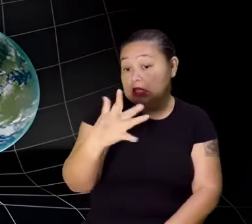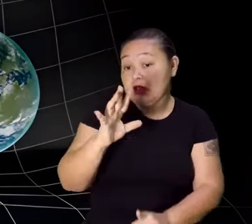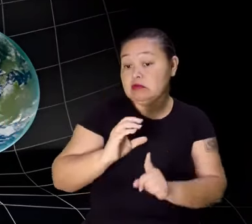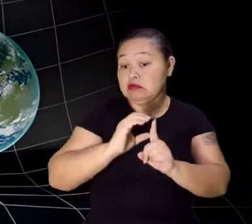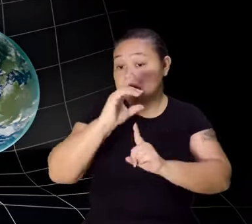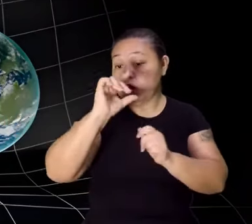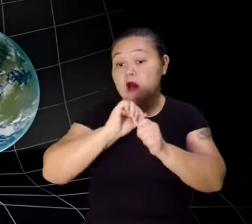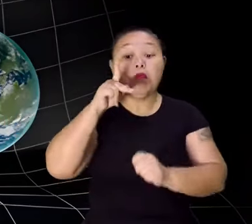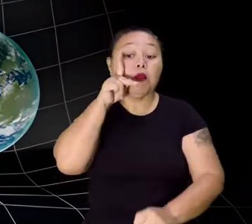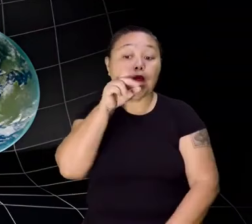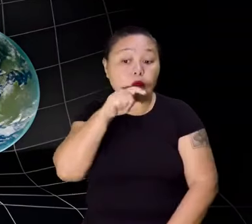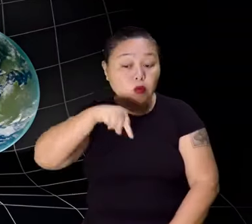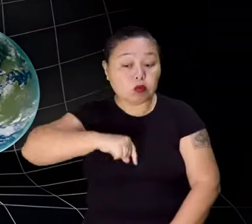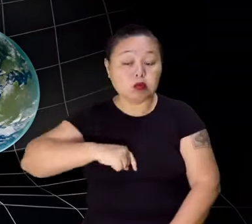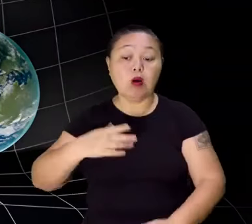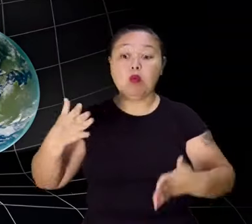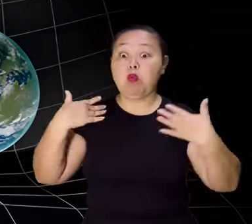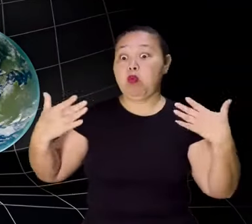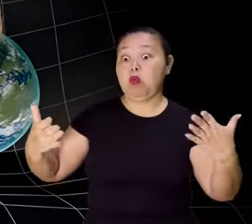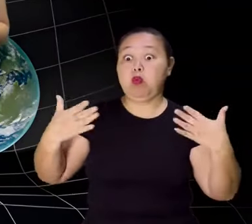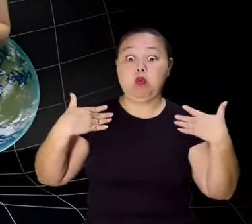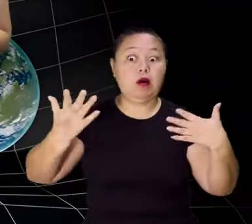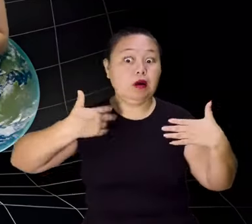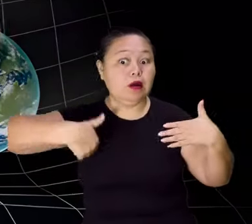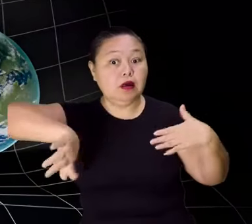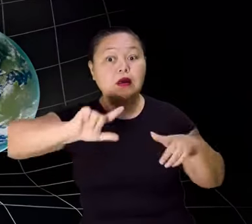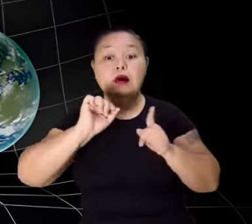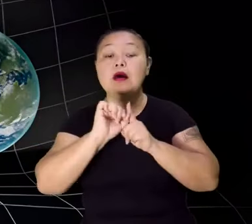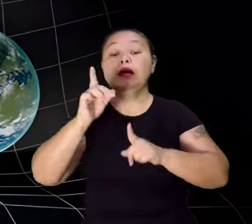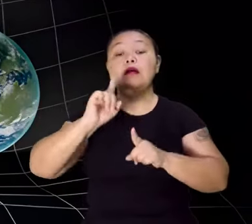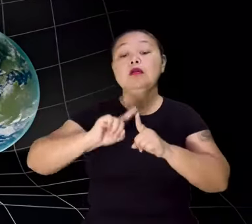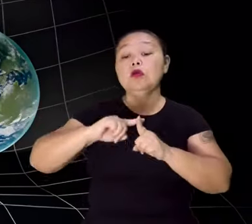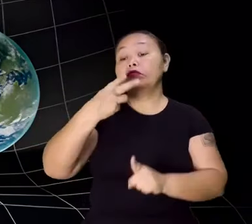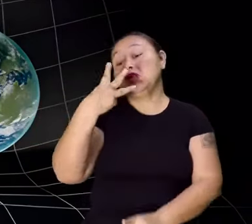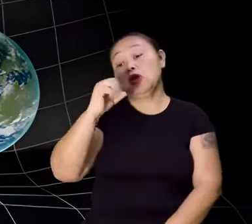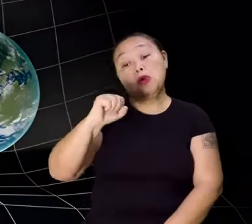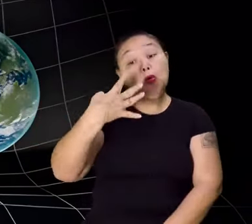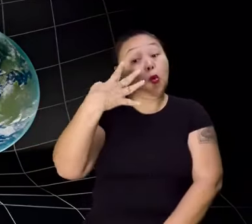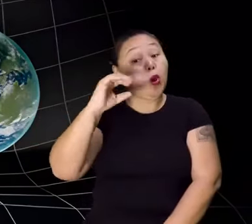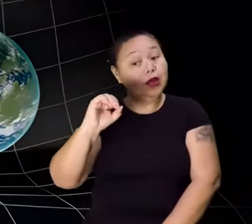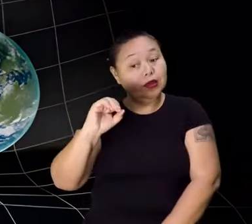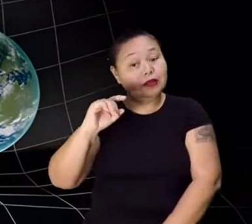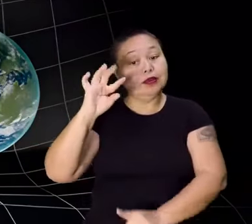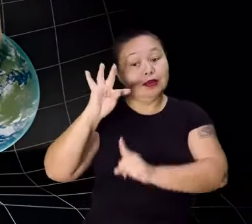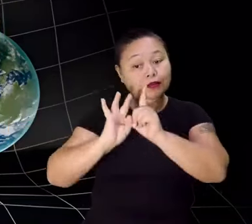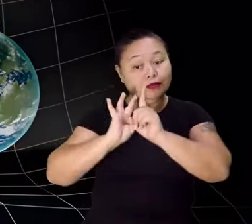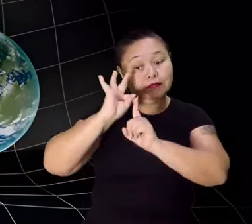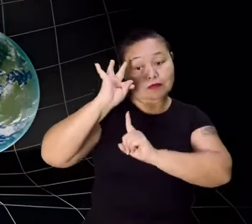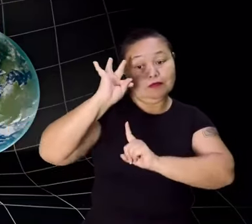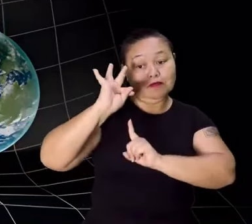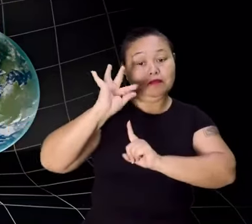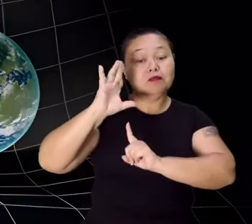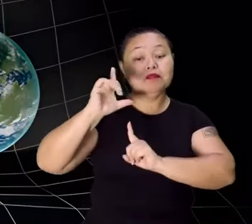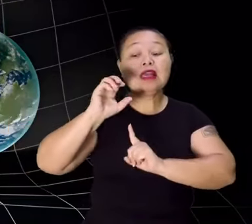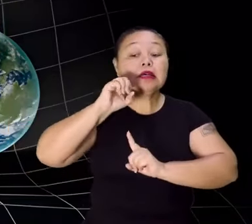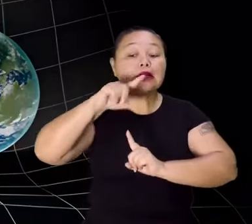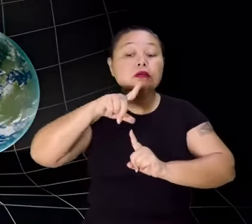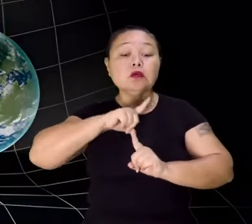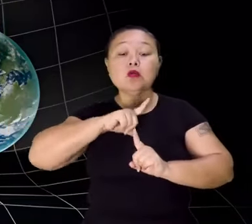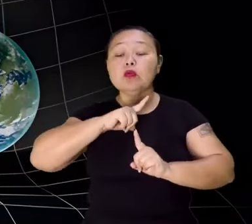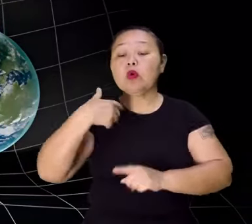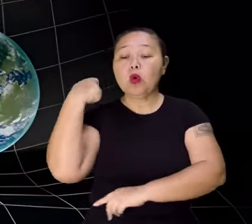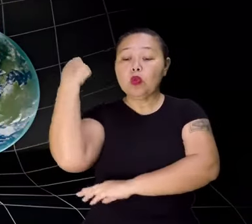Porto Velho é um lugar bem quente, a região, mas nós temos aí 38, 40. Mas se você for